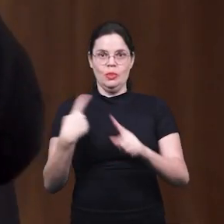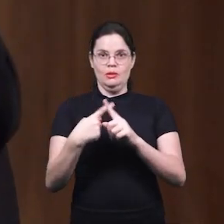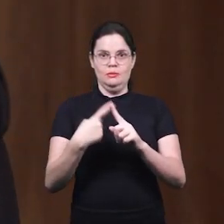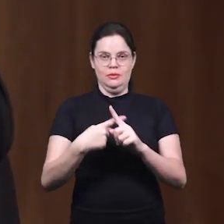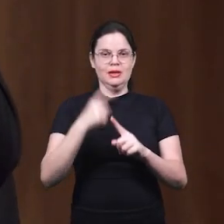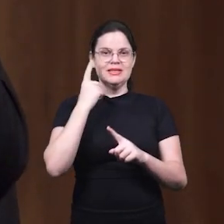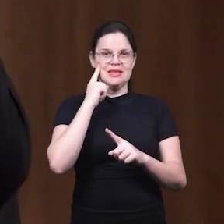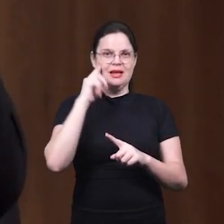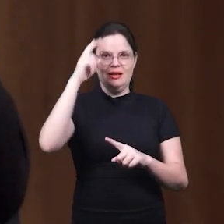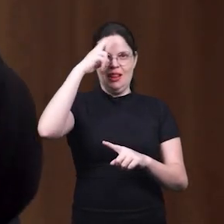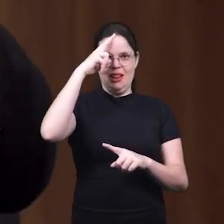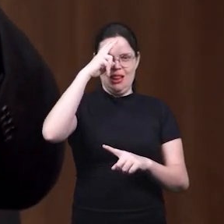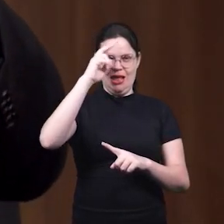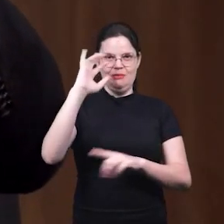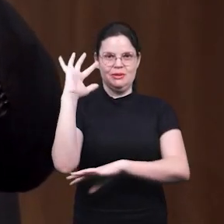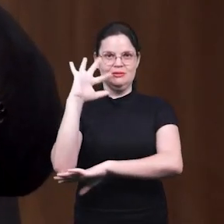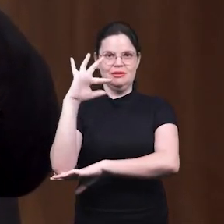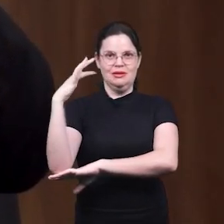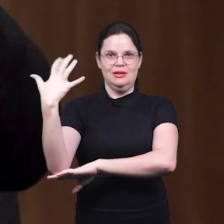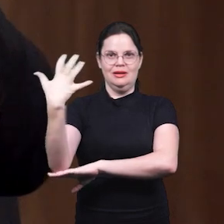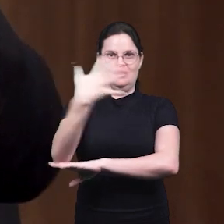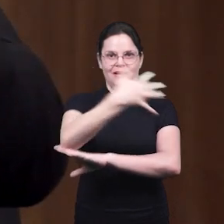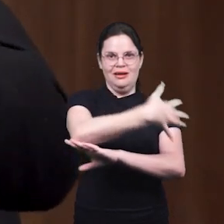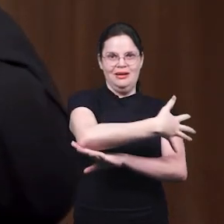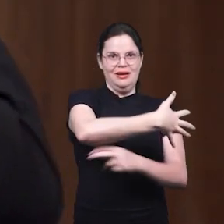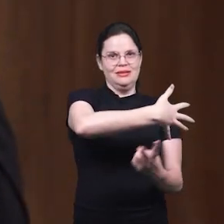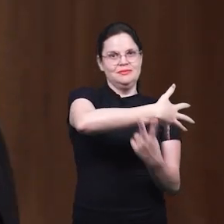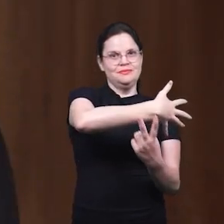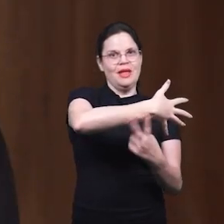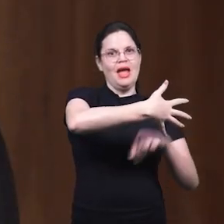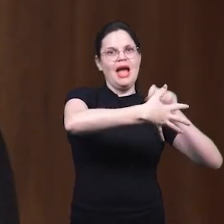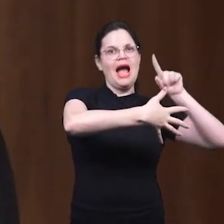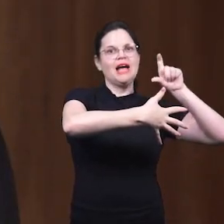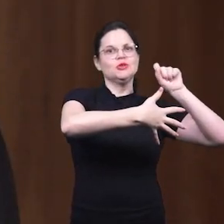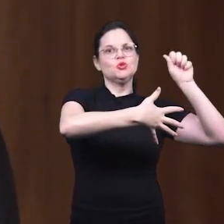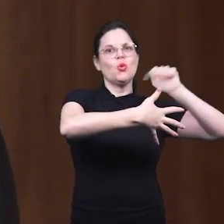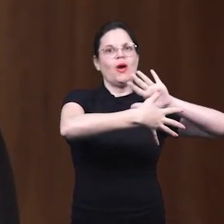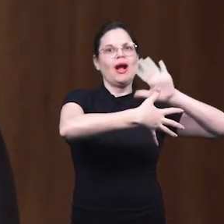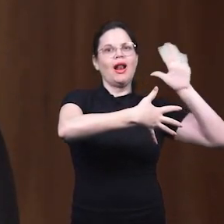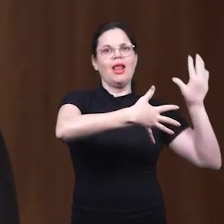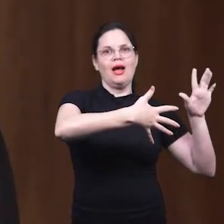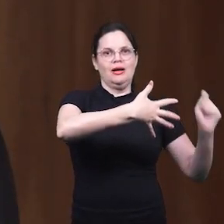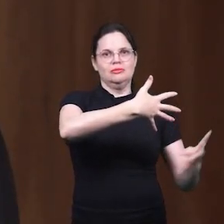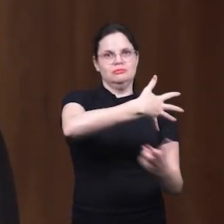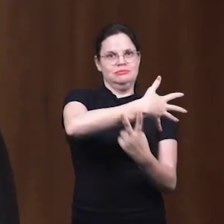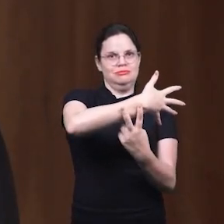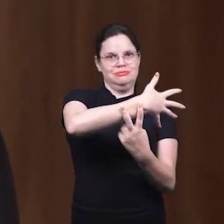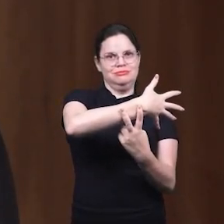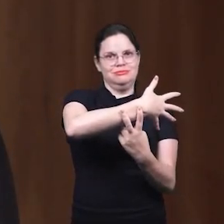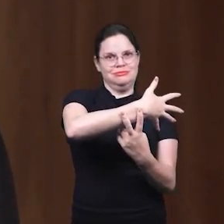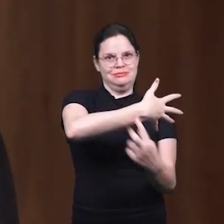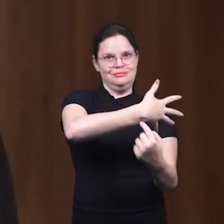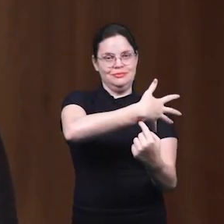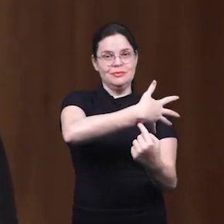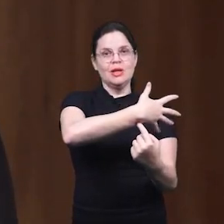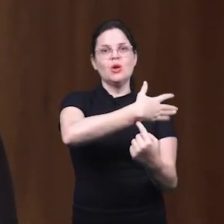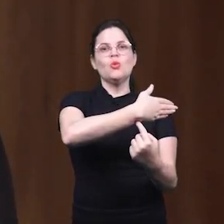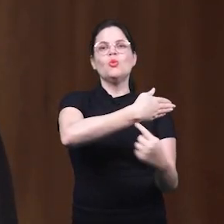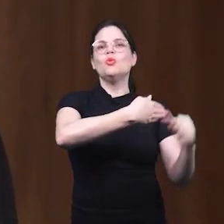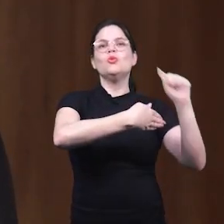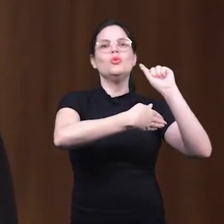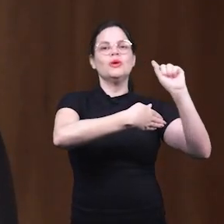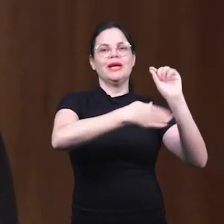esses círculos azuis claros ali, esse é o tempo em que Jesus quer se